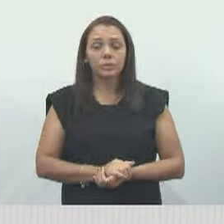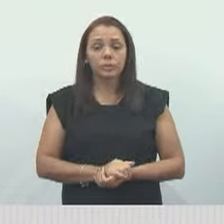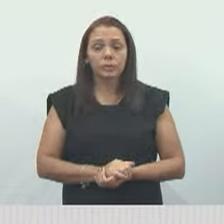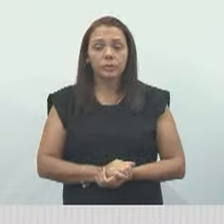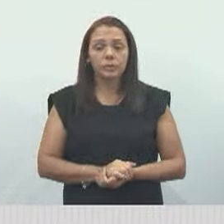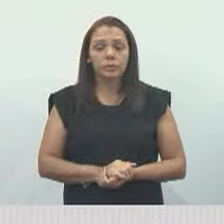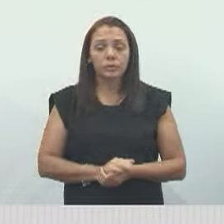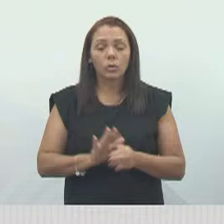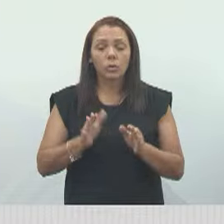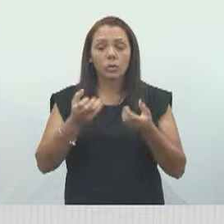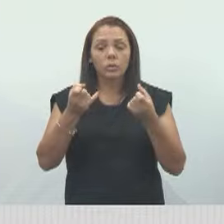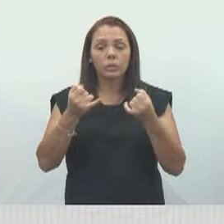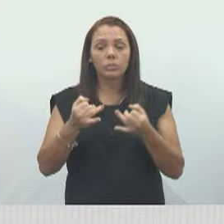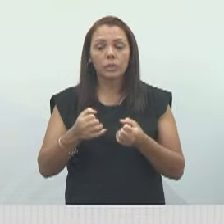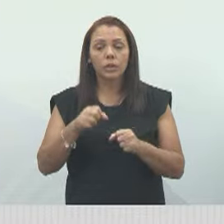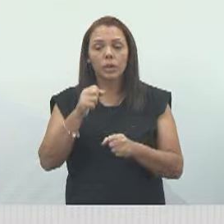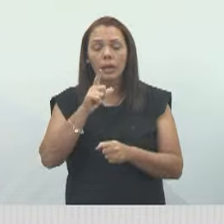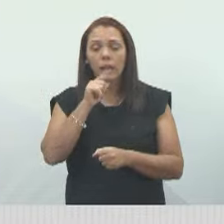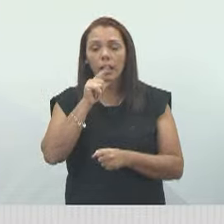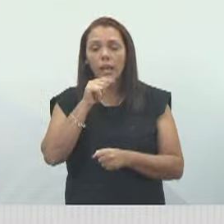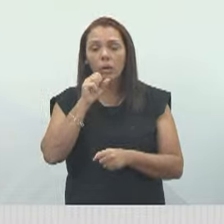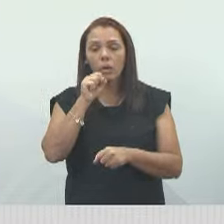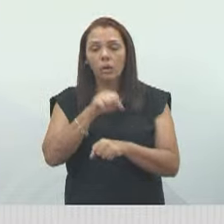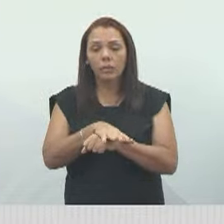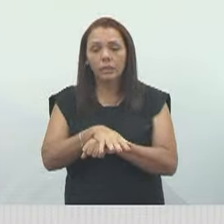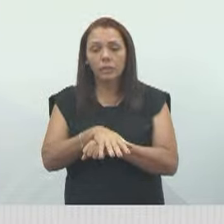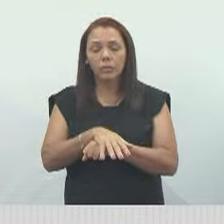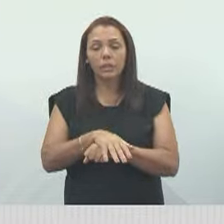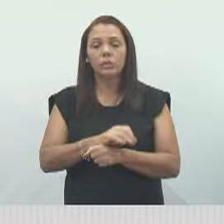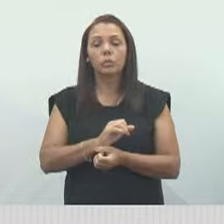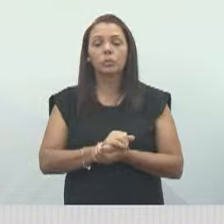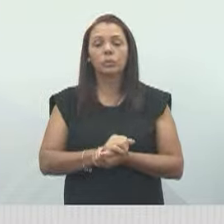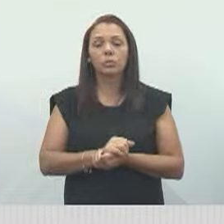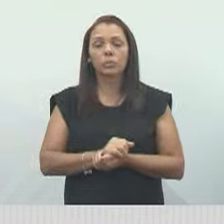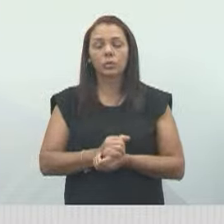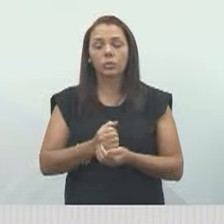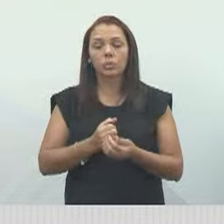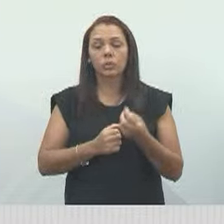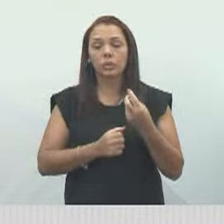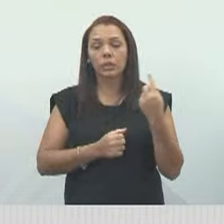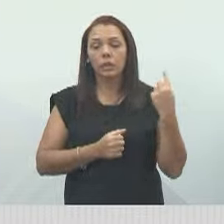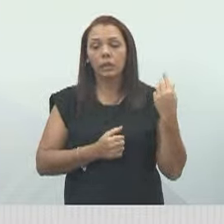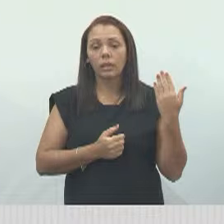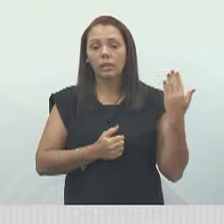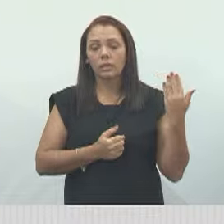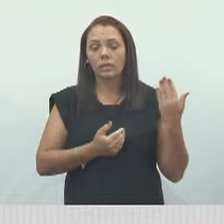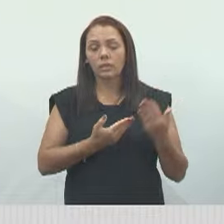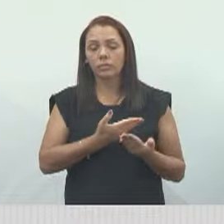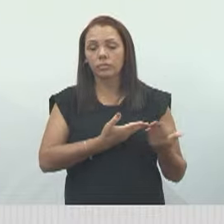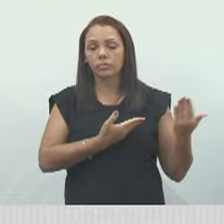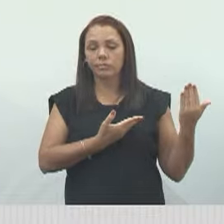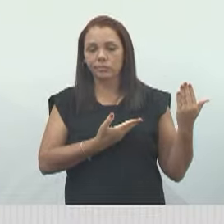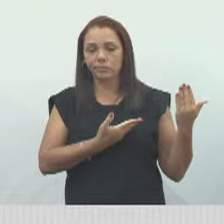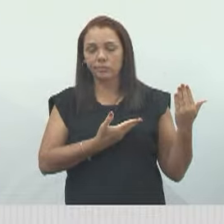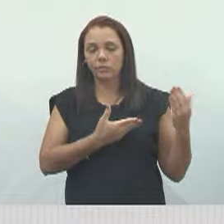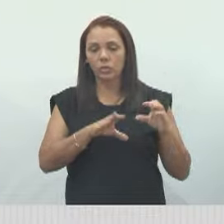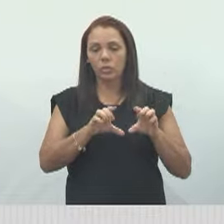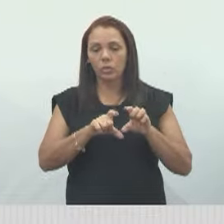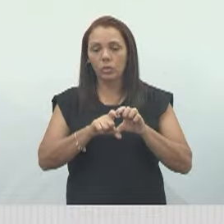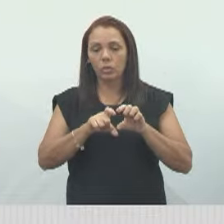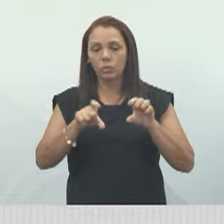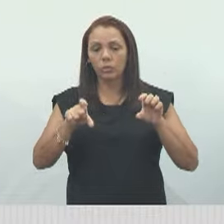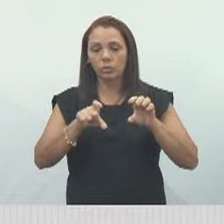sobre quando fala de vazamento de água, esses eram o tubo de água que tinha no Jardim